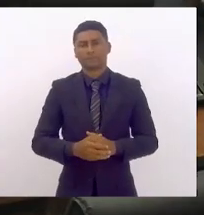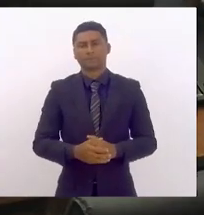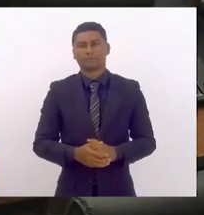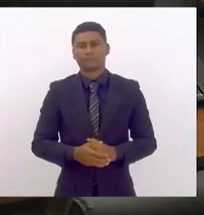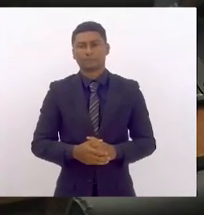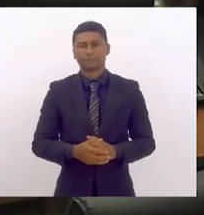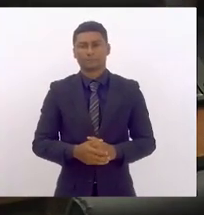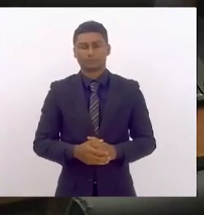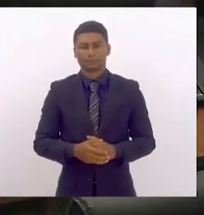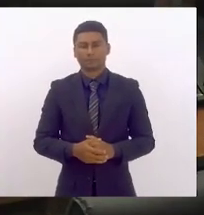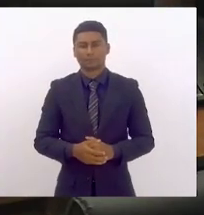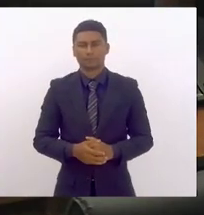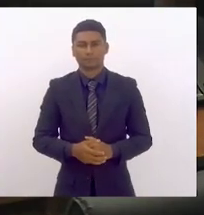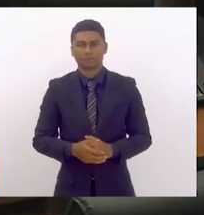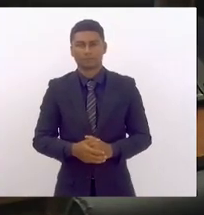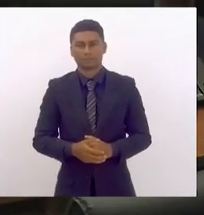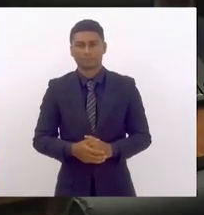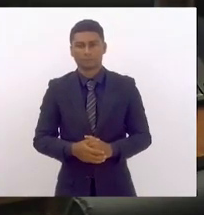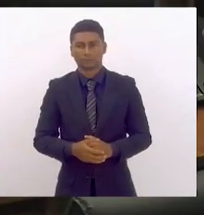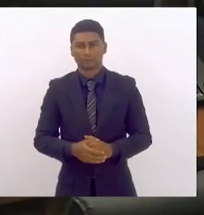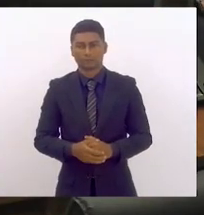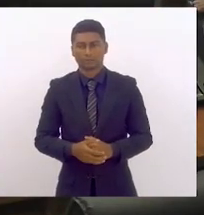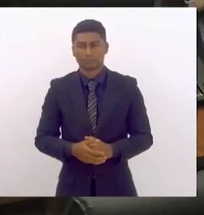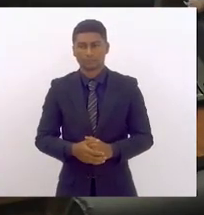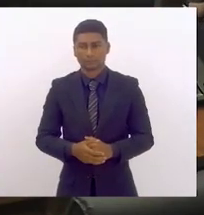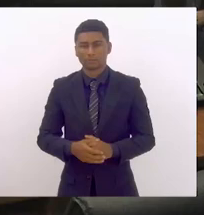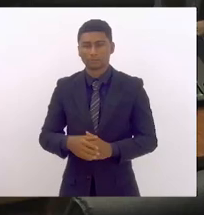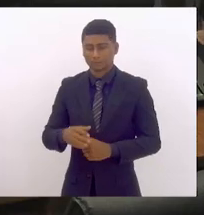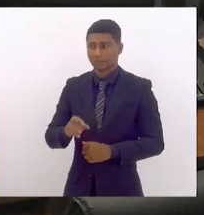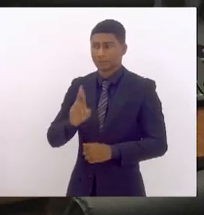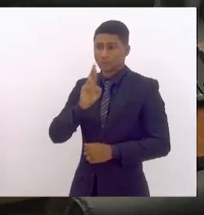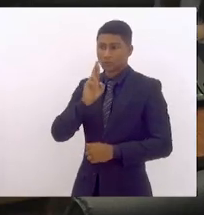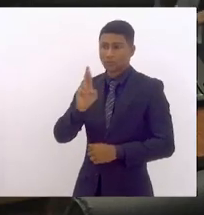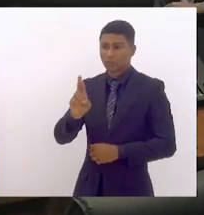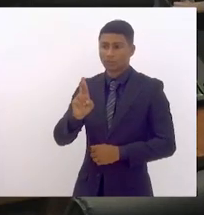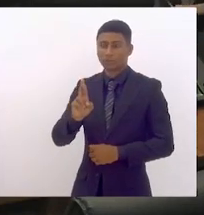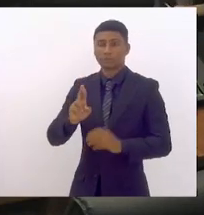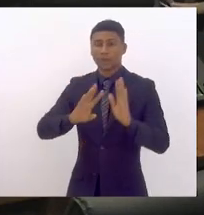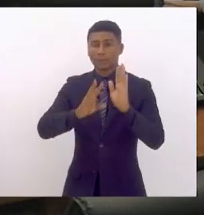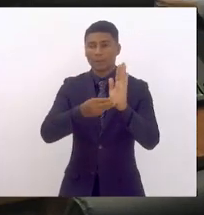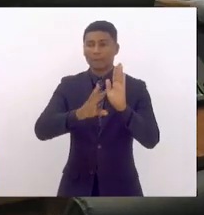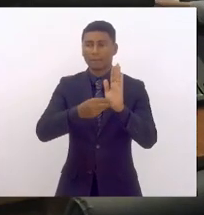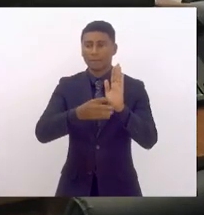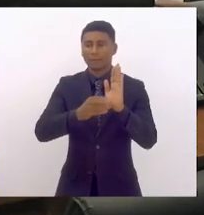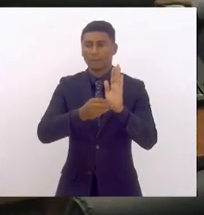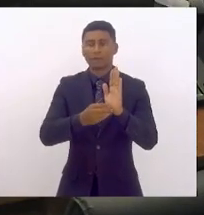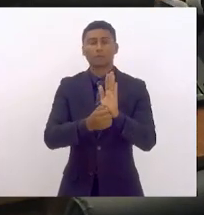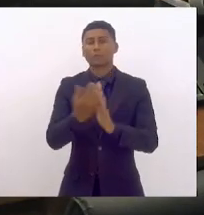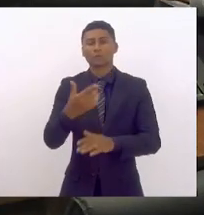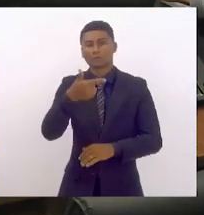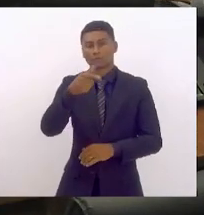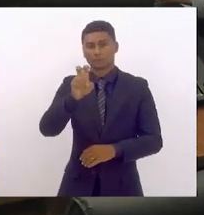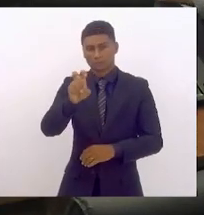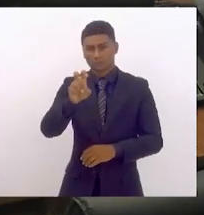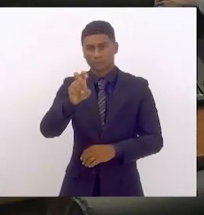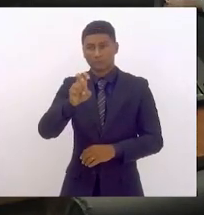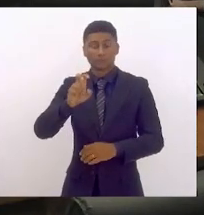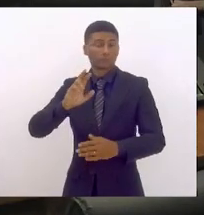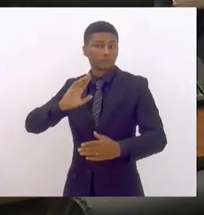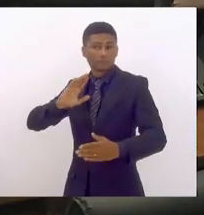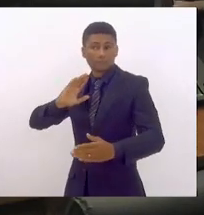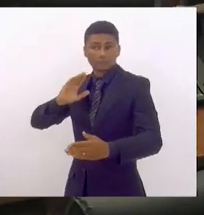sim tem várias Liberdade aqui de responder foram 25 emendas até o horário que vai ficar até